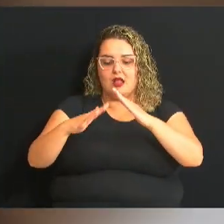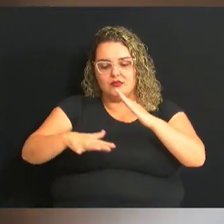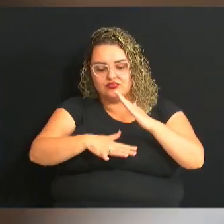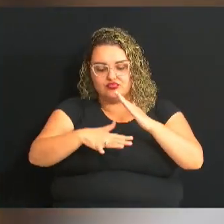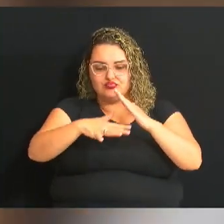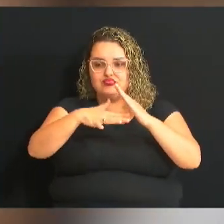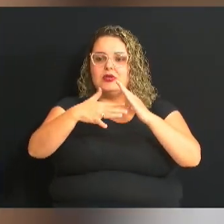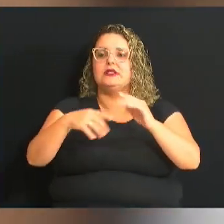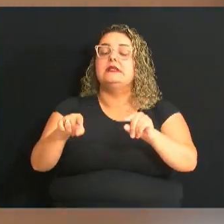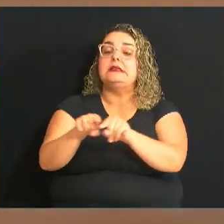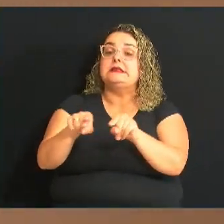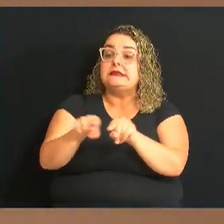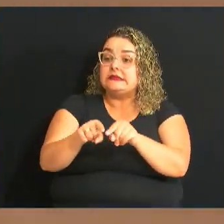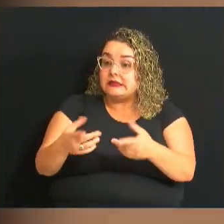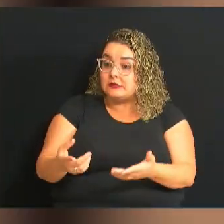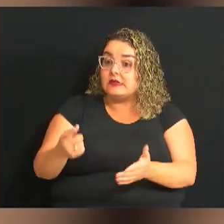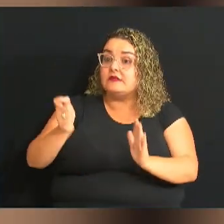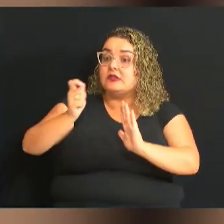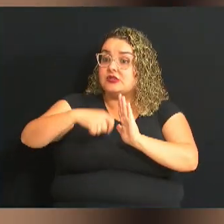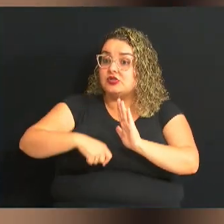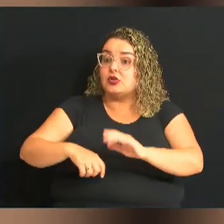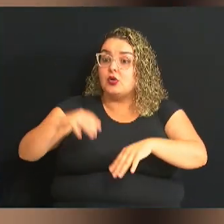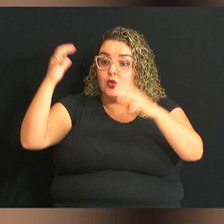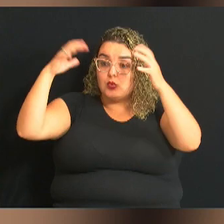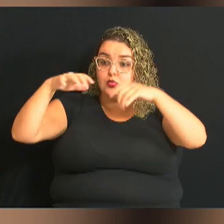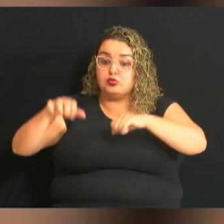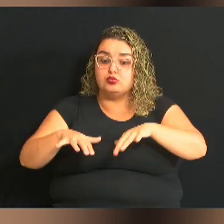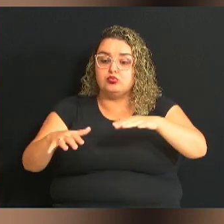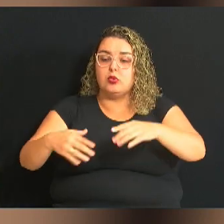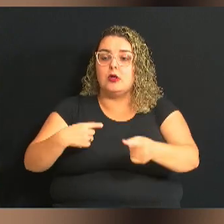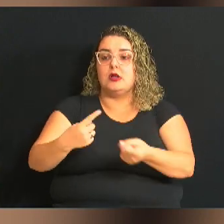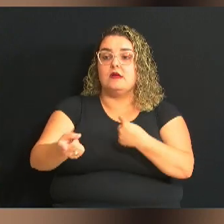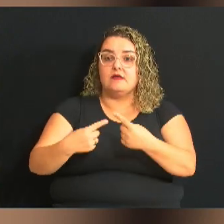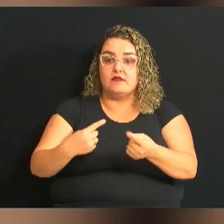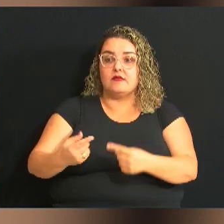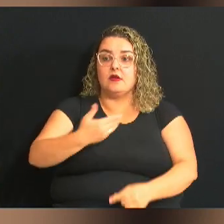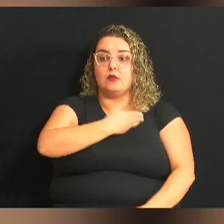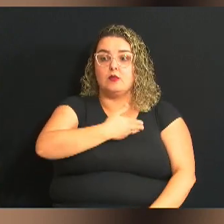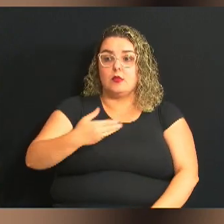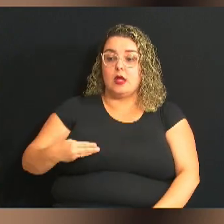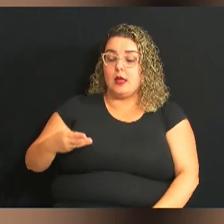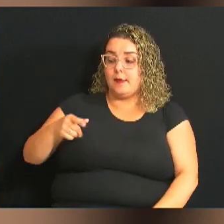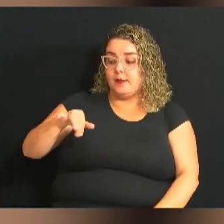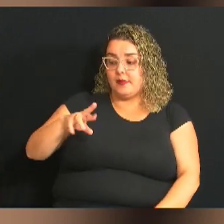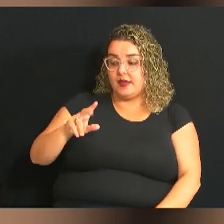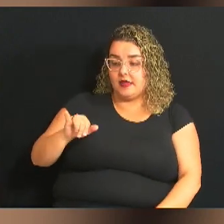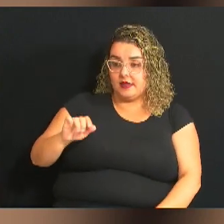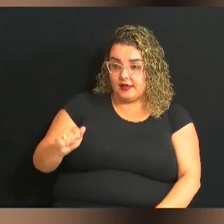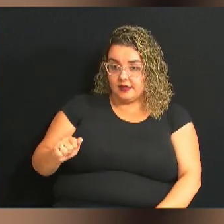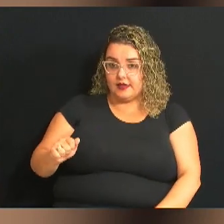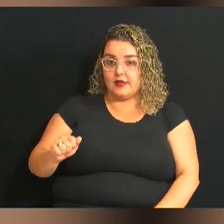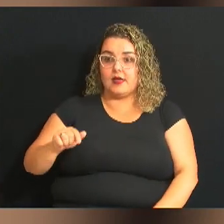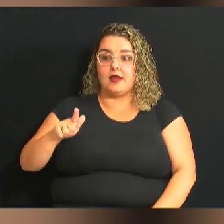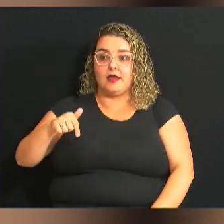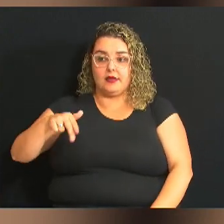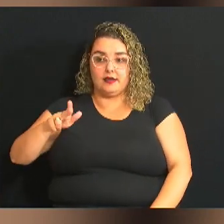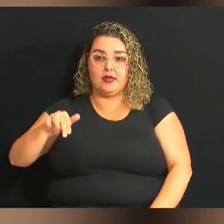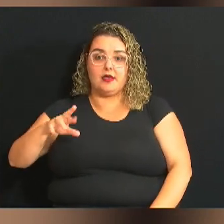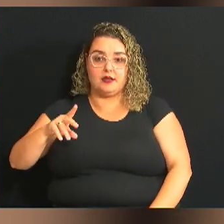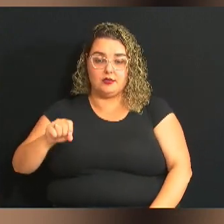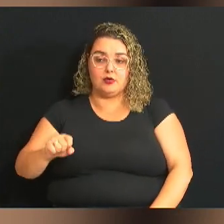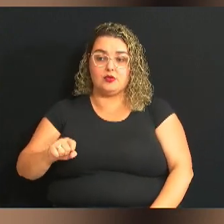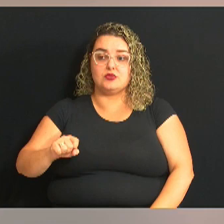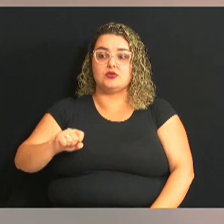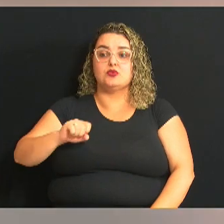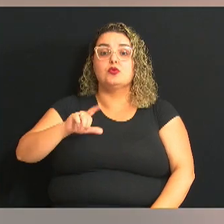foi registrada a ocorrência de alagamento em via pública na rua Miriam Nazarete Vilela de Queiroz, no Jardim Carlos